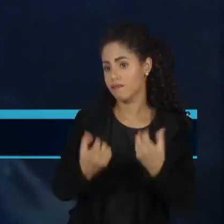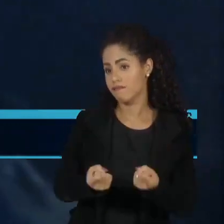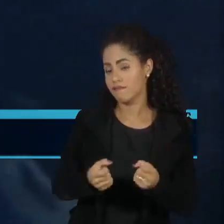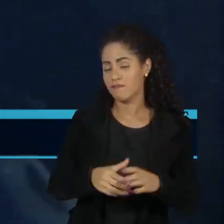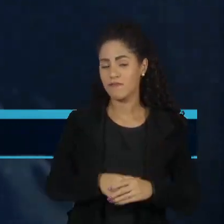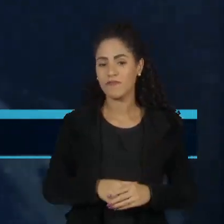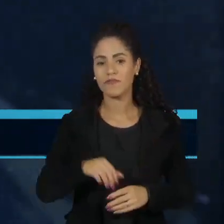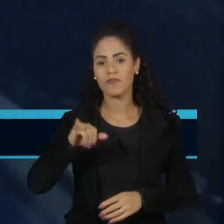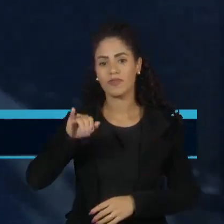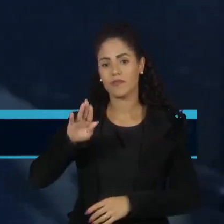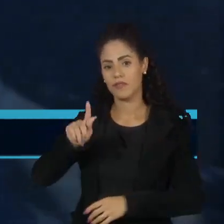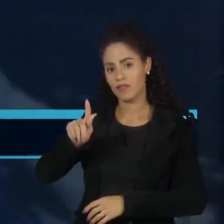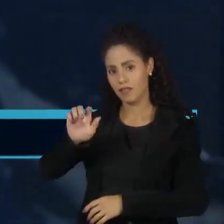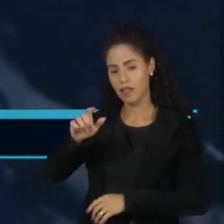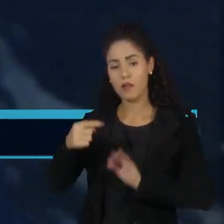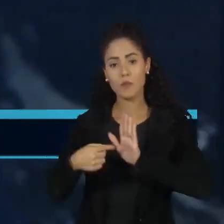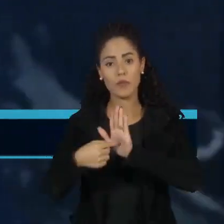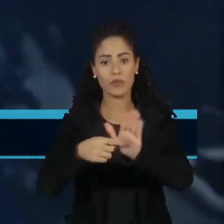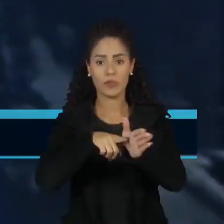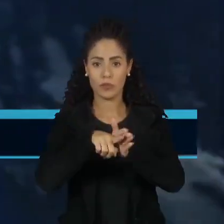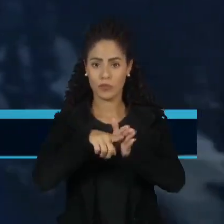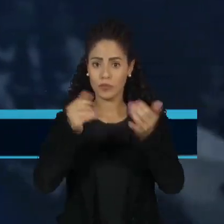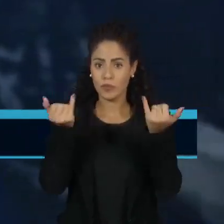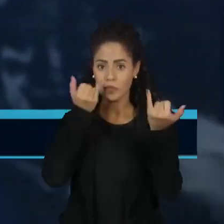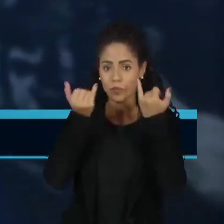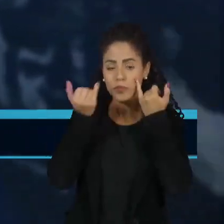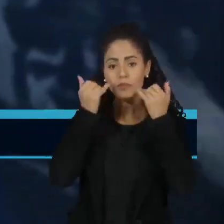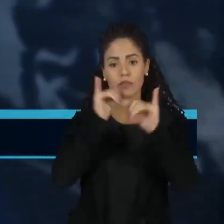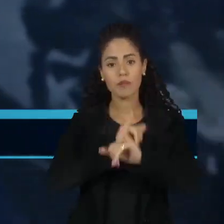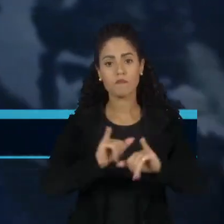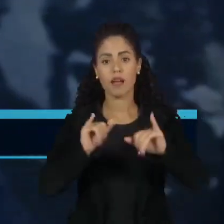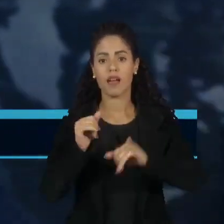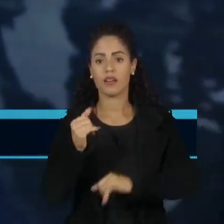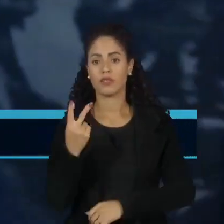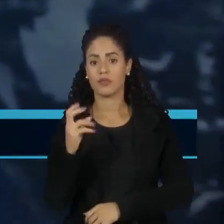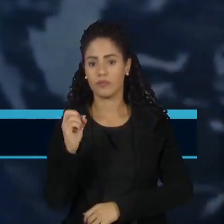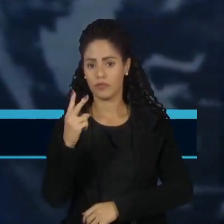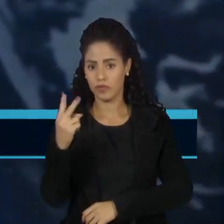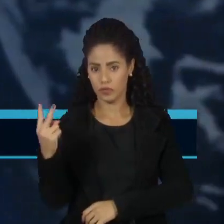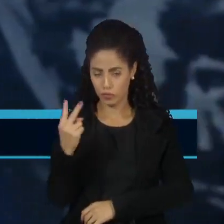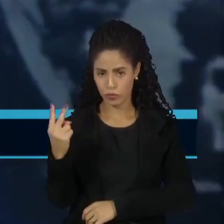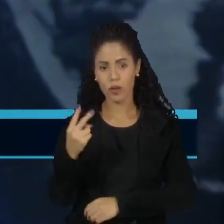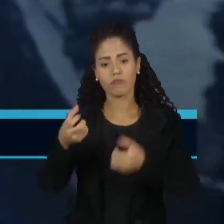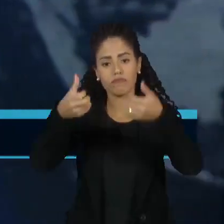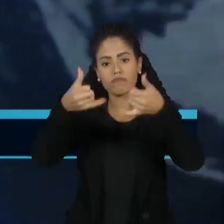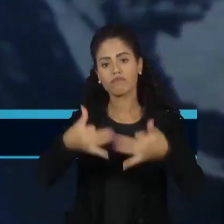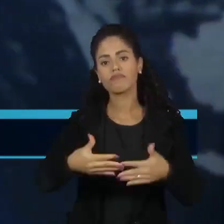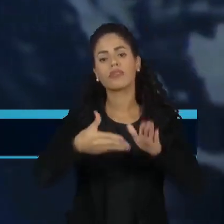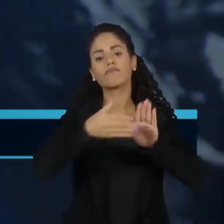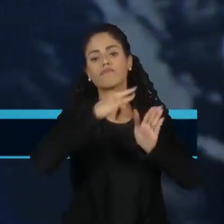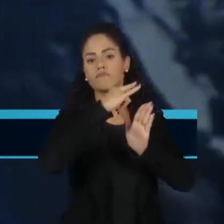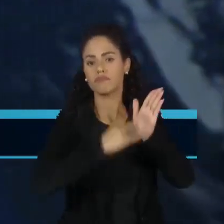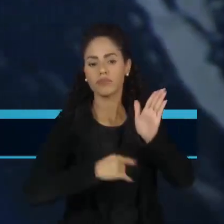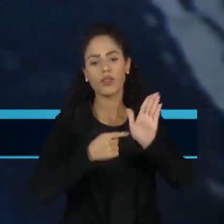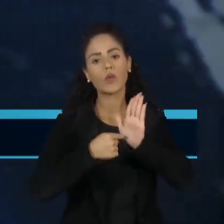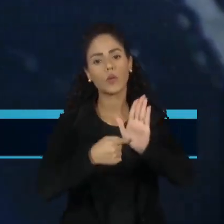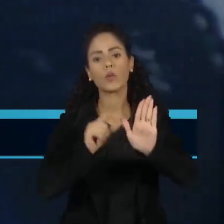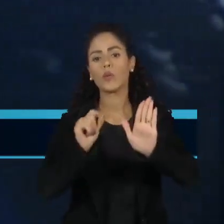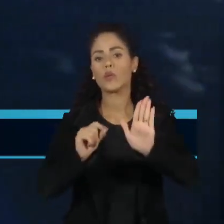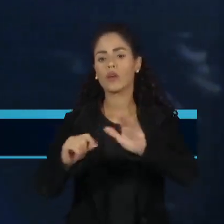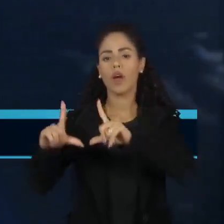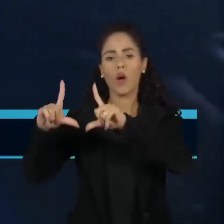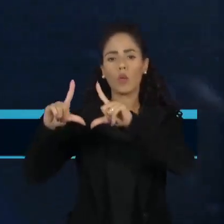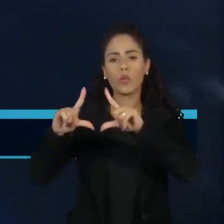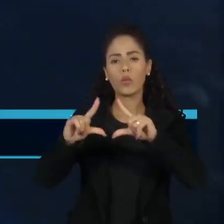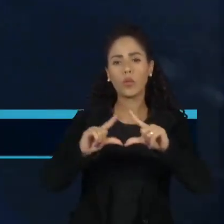e o IBGE divulgou hoje o balanço dos registros civis de 2022 o relatório mostra que o Brasil atingiu o menor